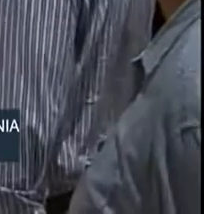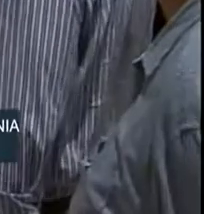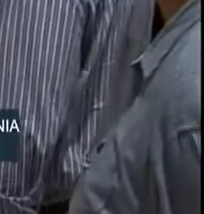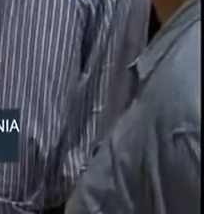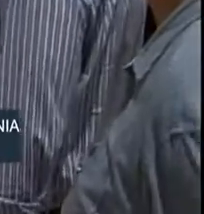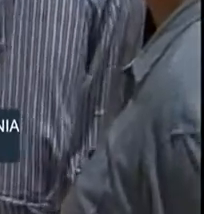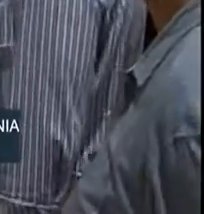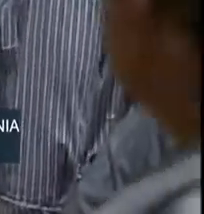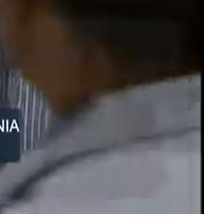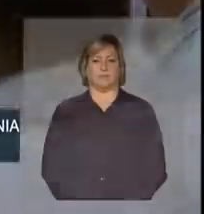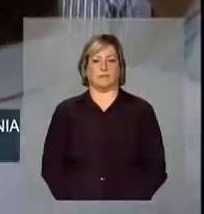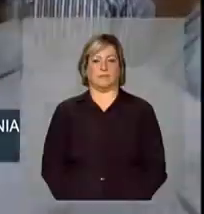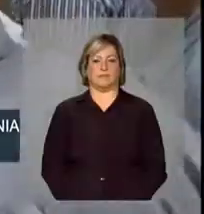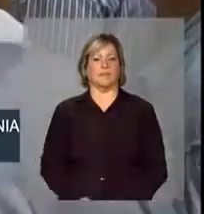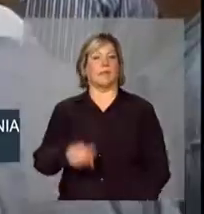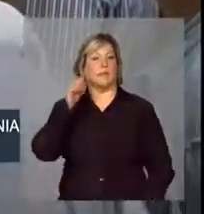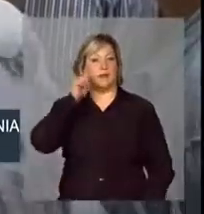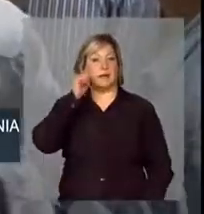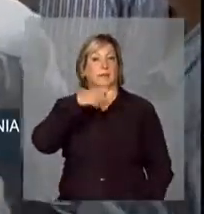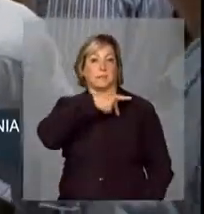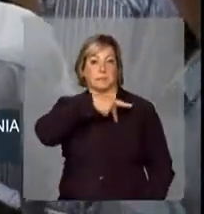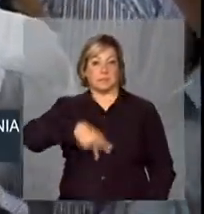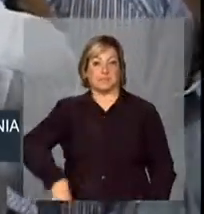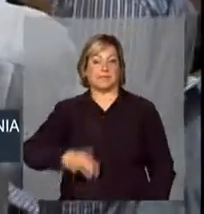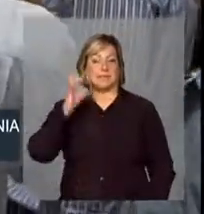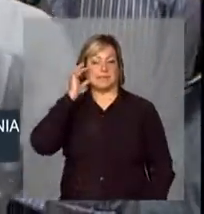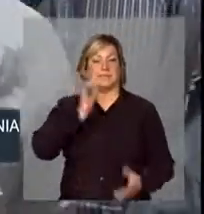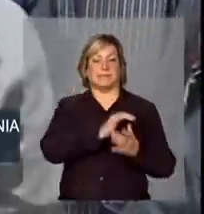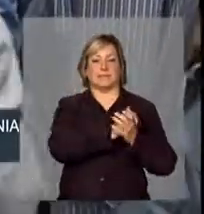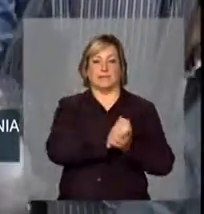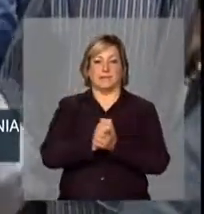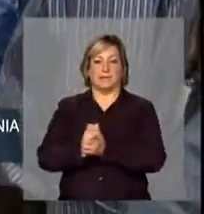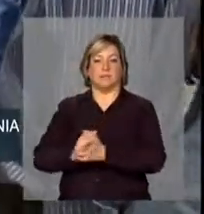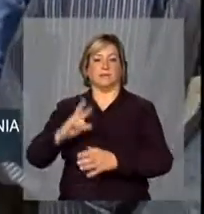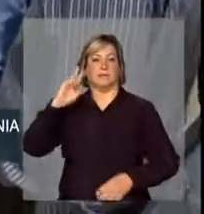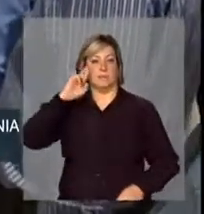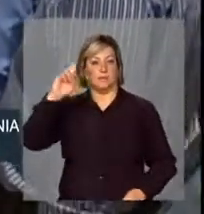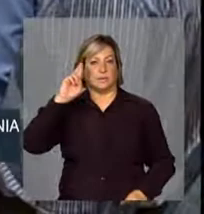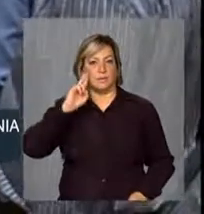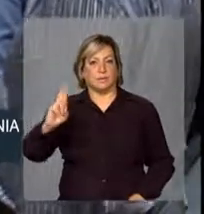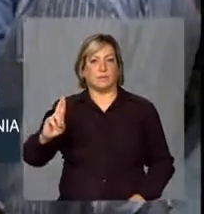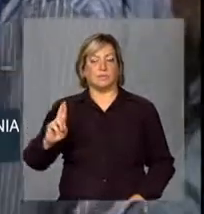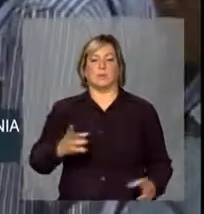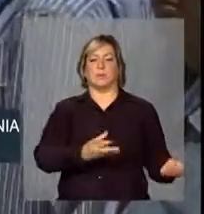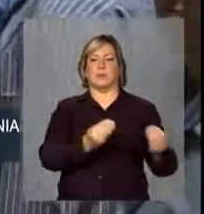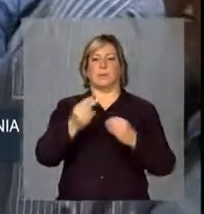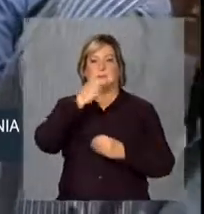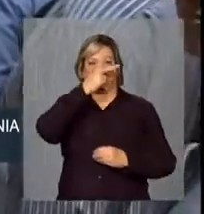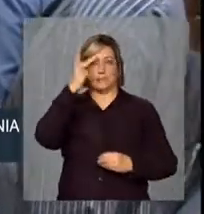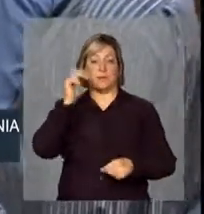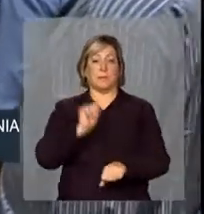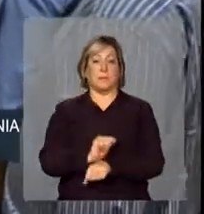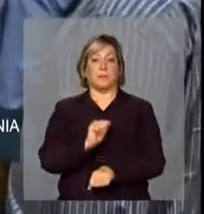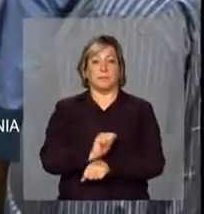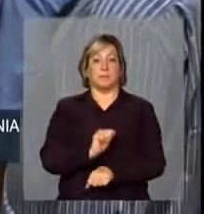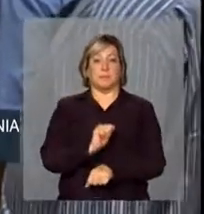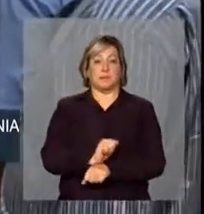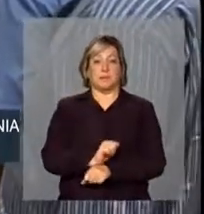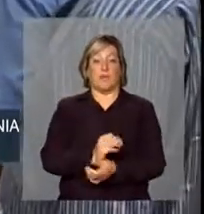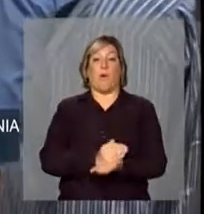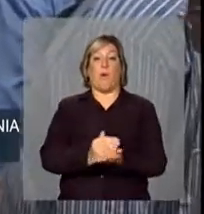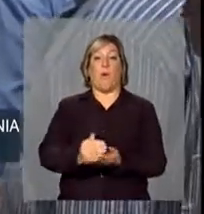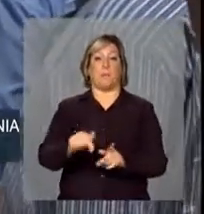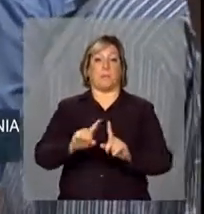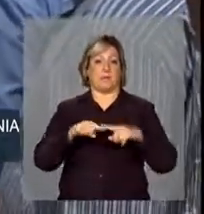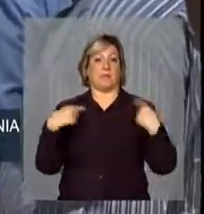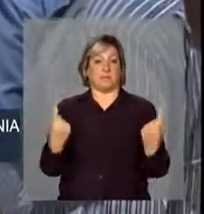di presidenta Dima Roussef cumprimenta autoridades muitas pessoas aguardam o início da